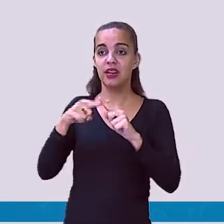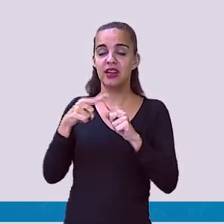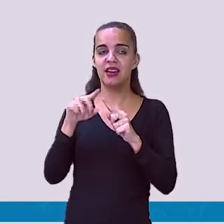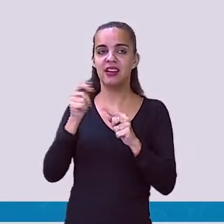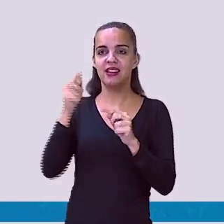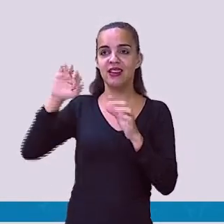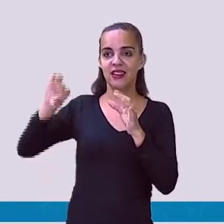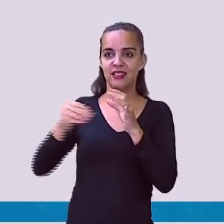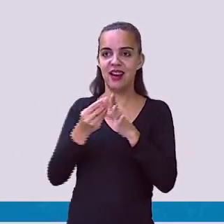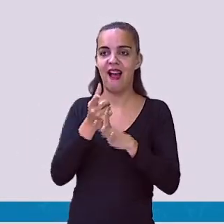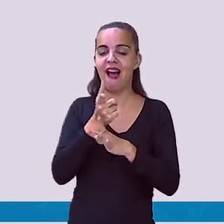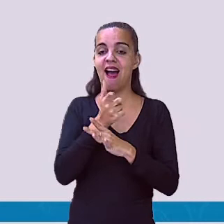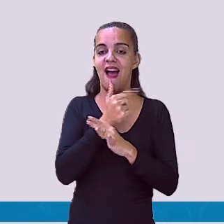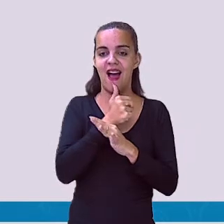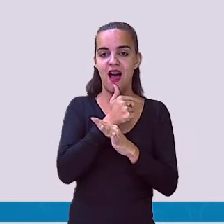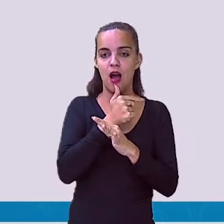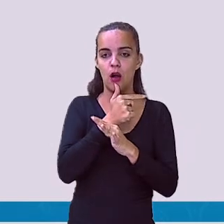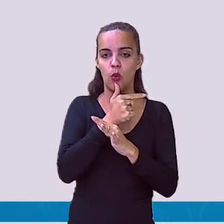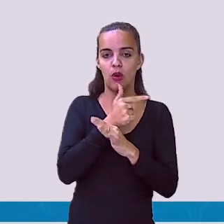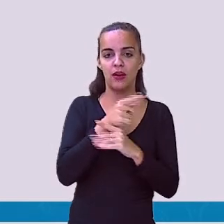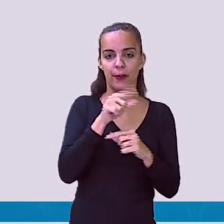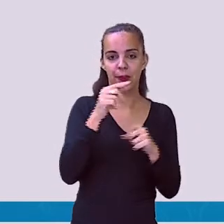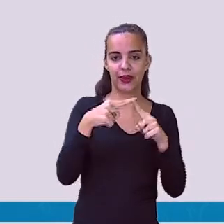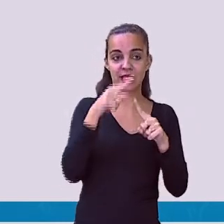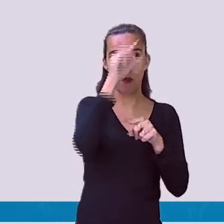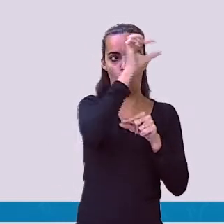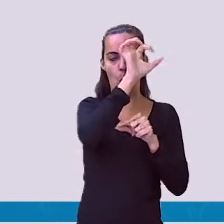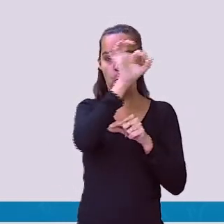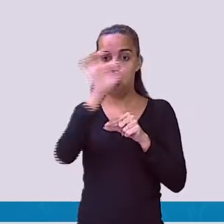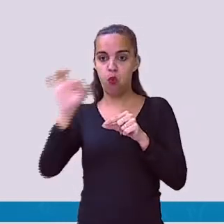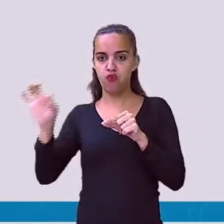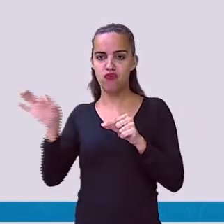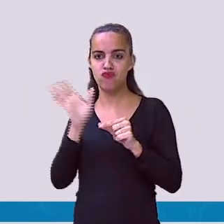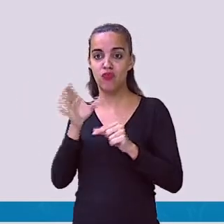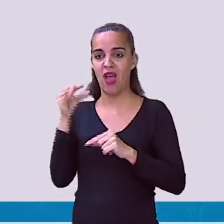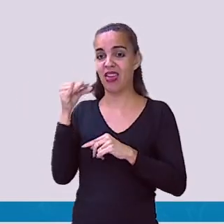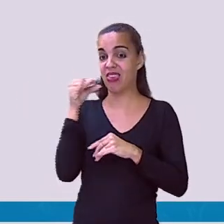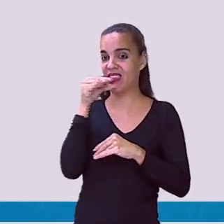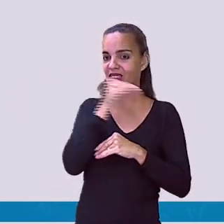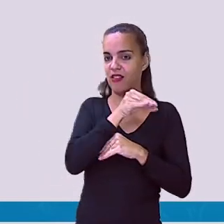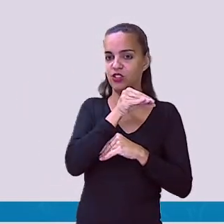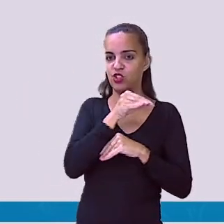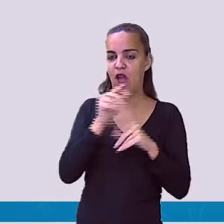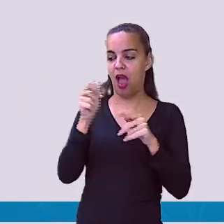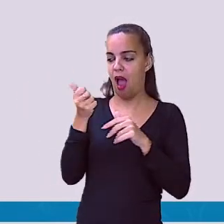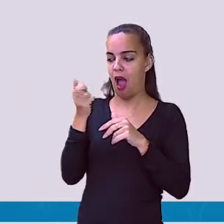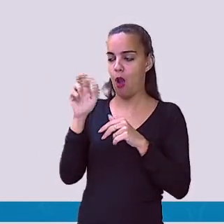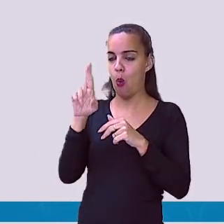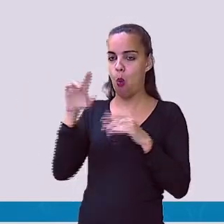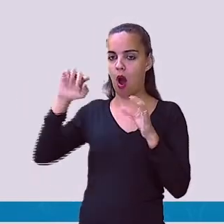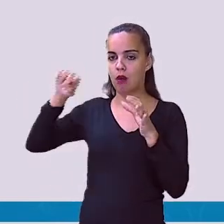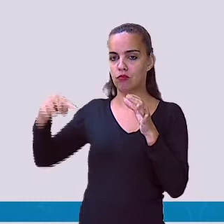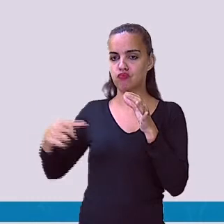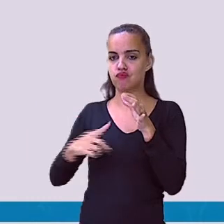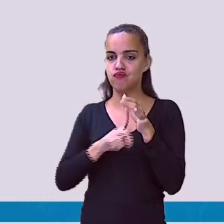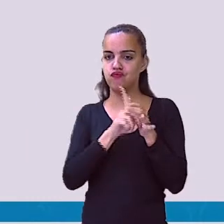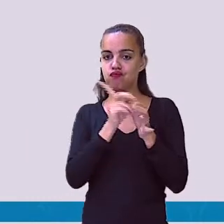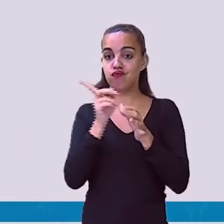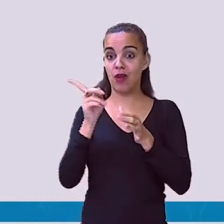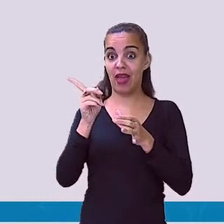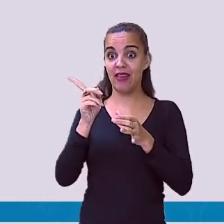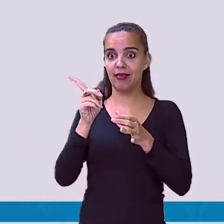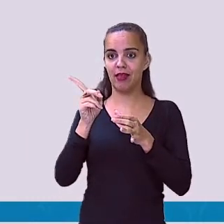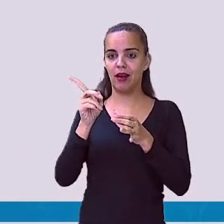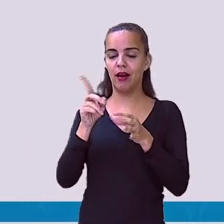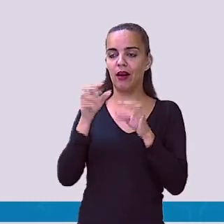vai resfriar o vapor que está saindo do frasco e ao resfriar,